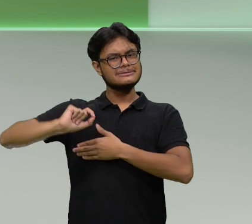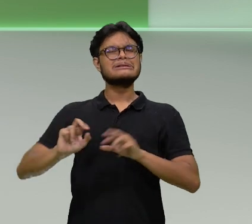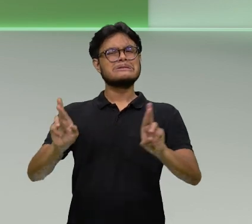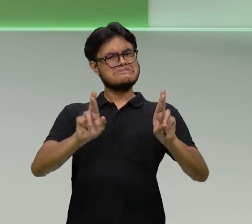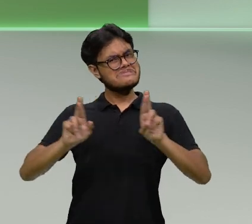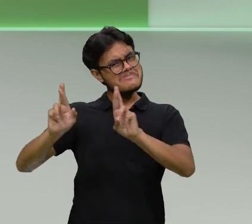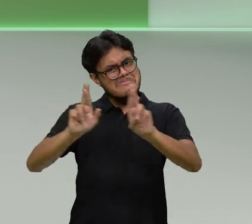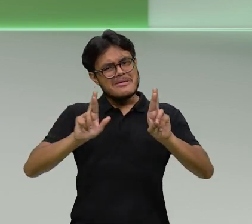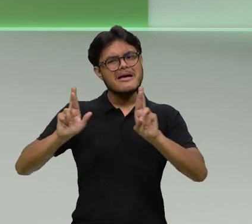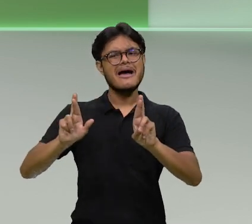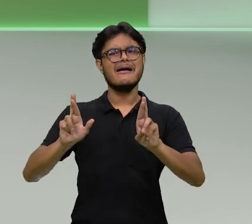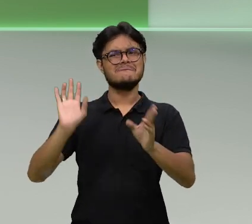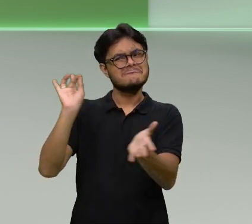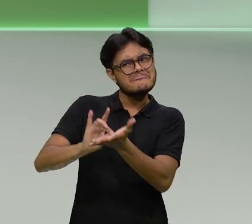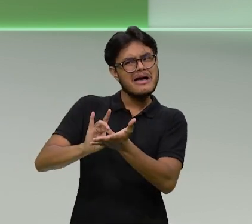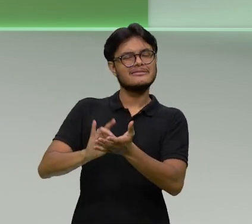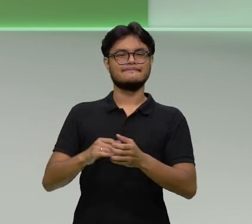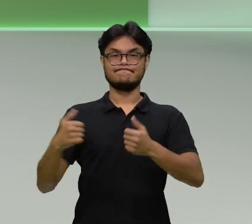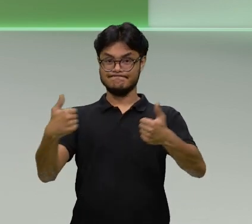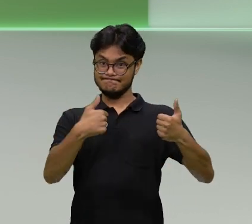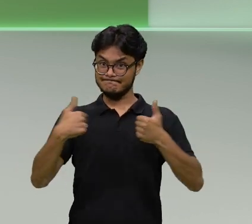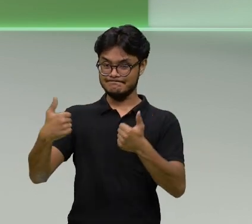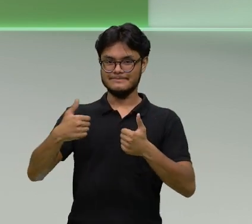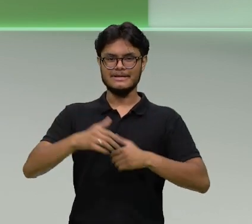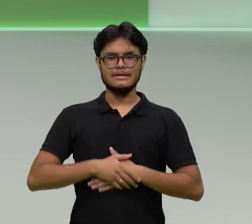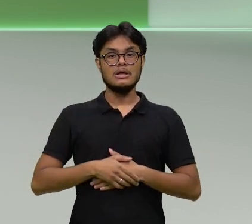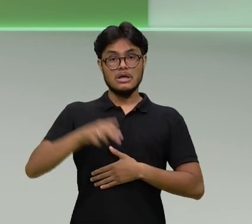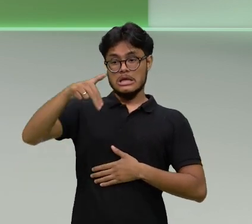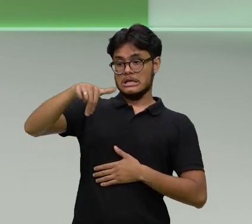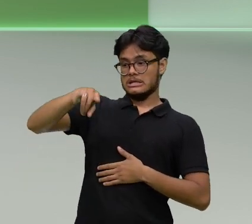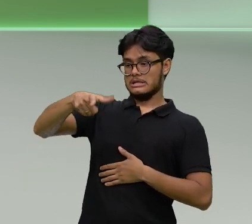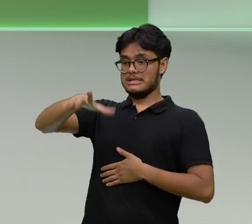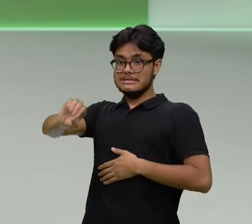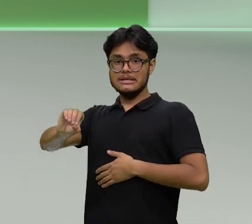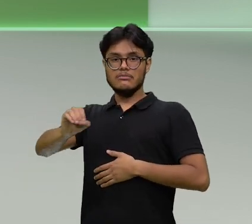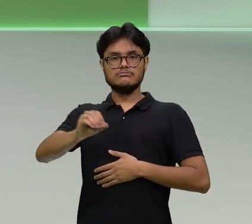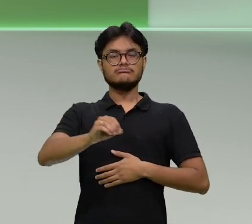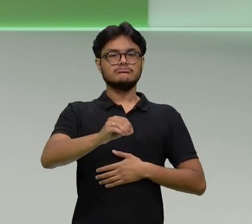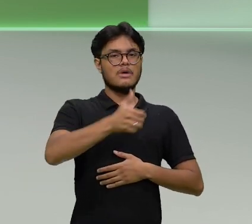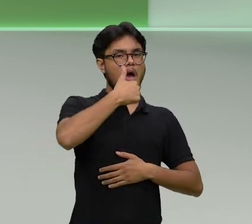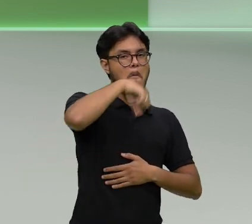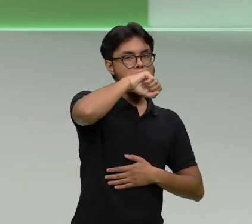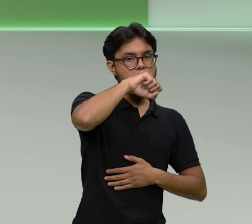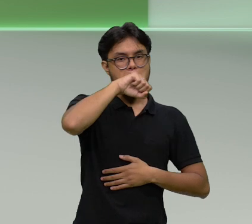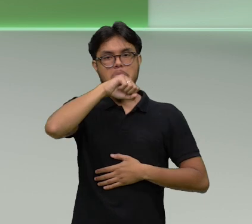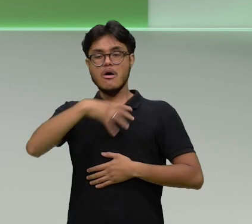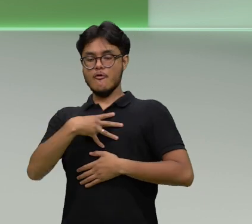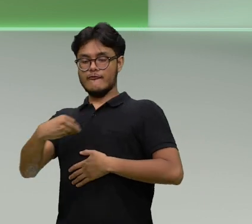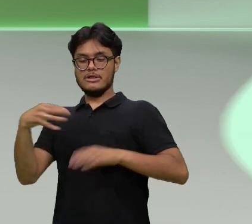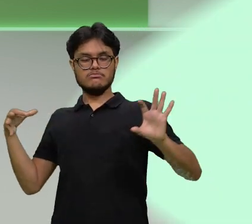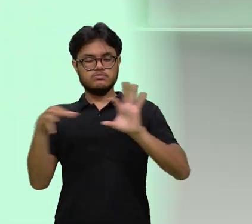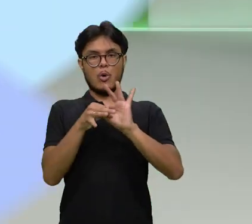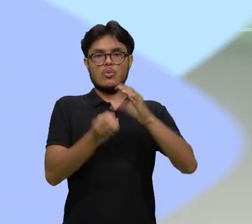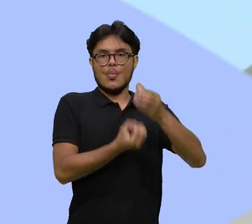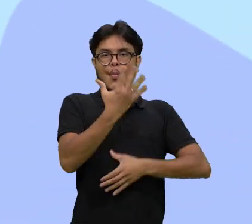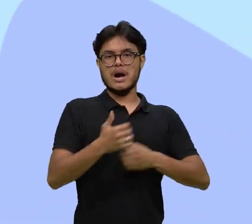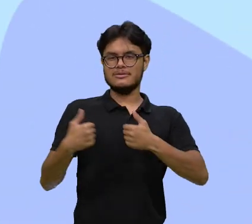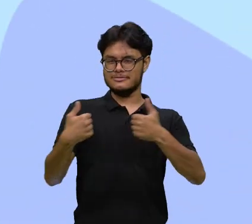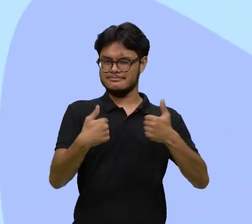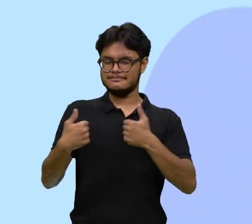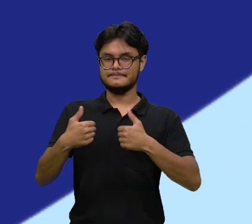torcendo aí por você, Léo. Beleza, Léo? Anidação, que é justamente essa fixação que você viu na nossa animação. Valeu,